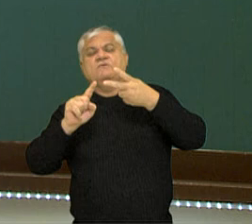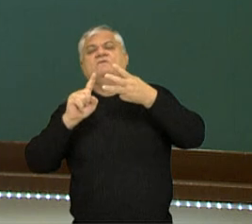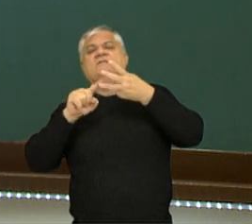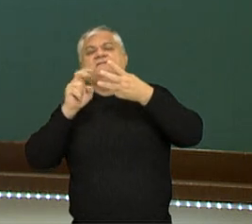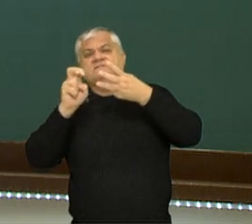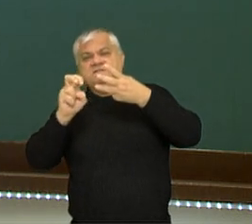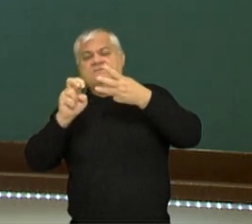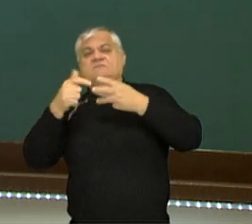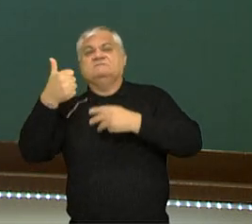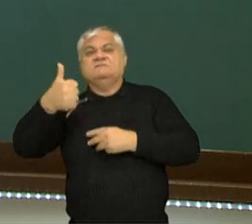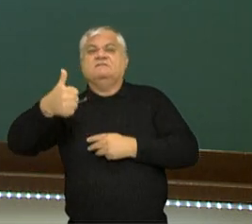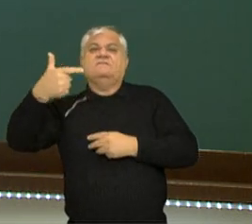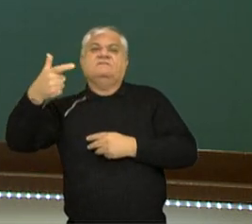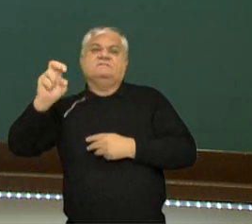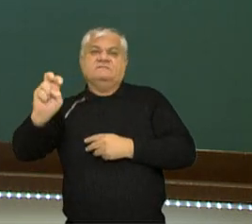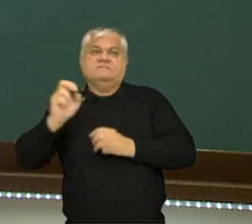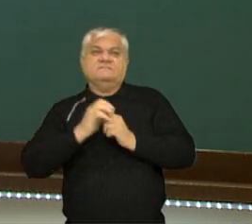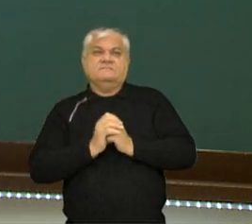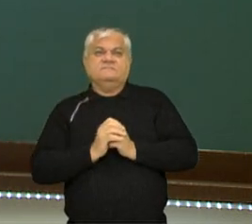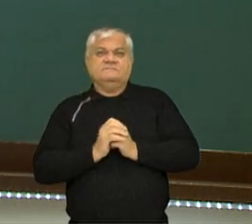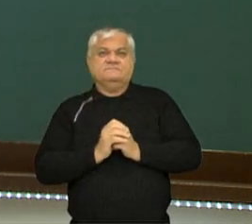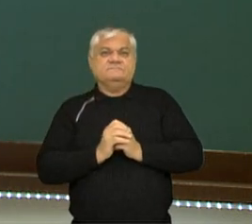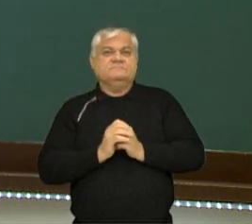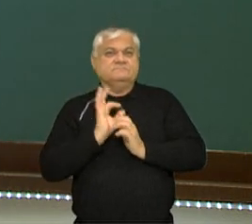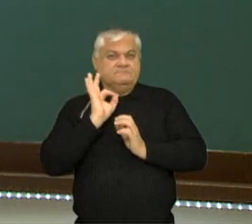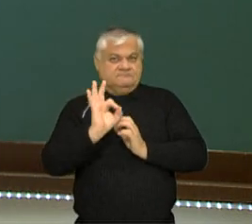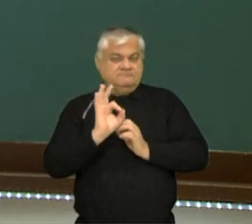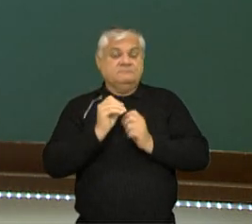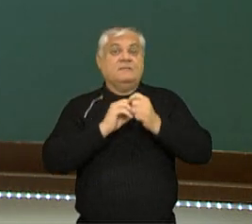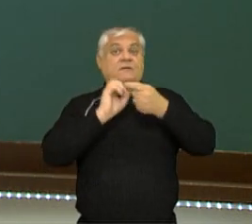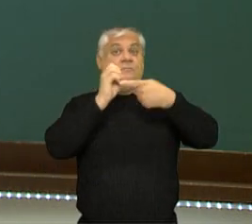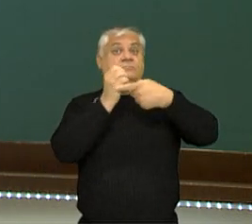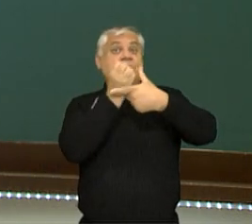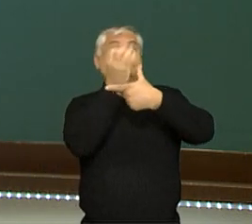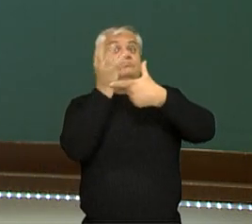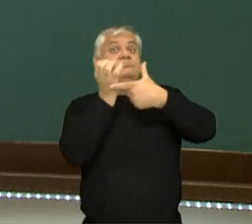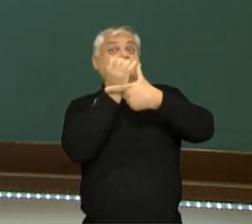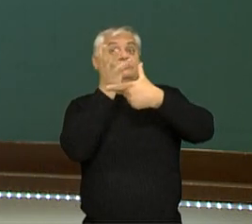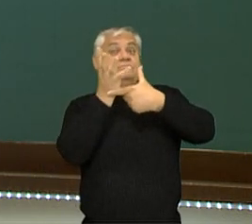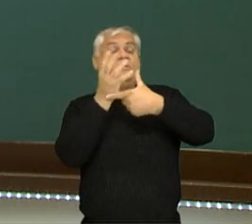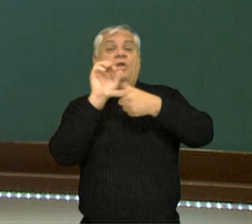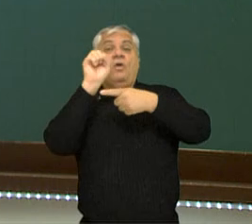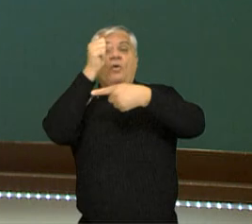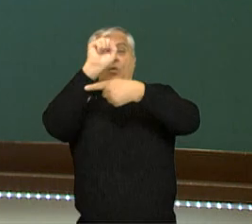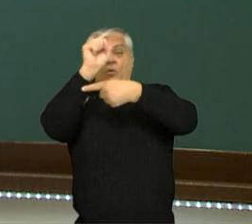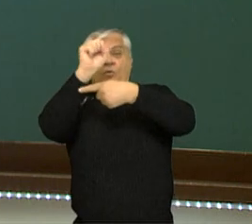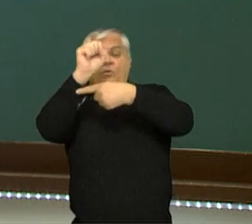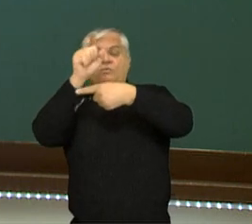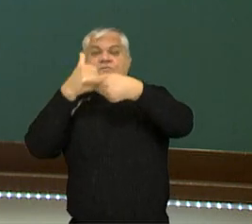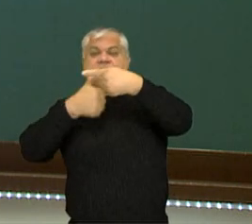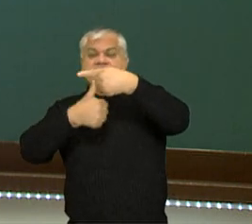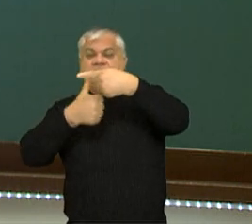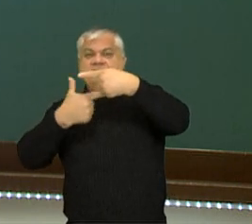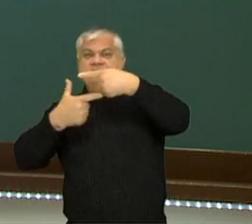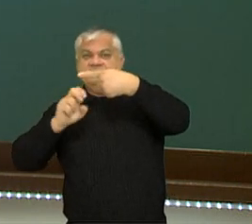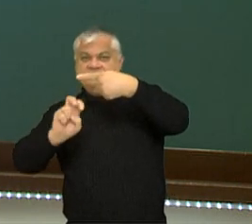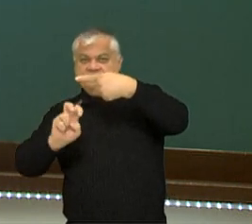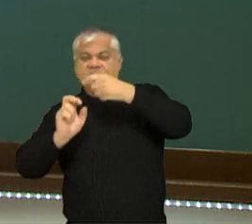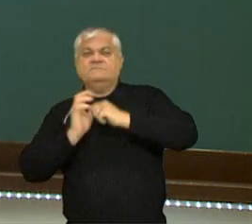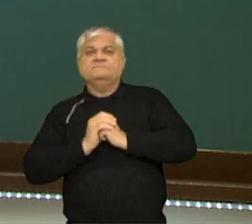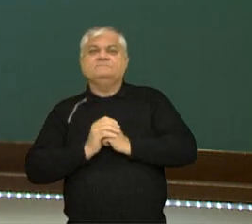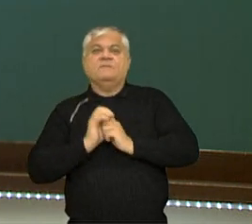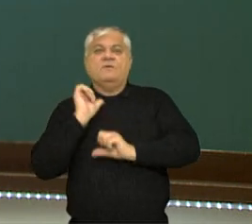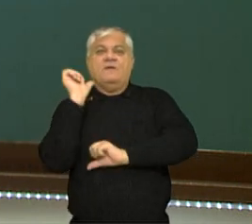5, 125. Então, a potência é 8 sobre 125. Agora,